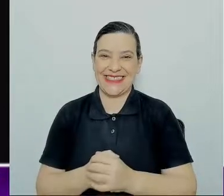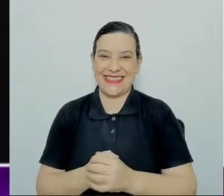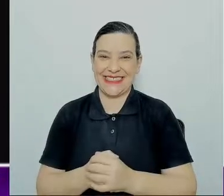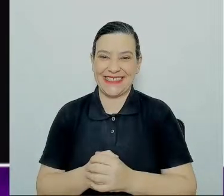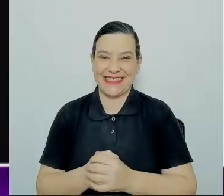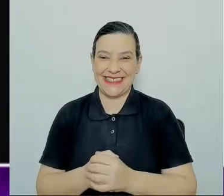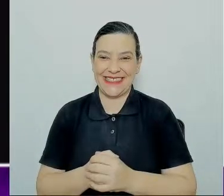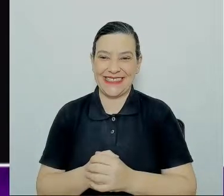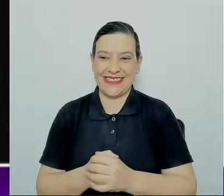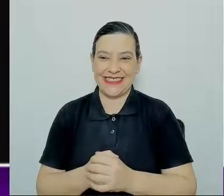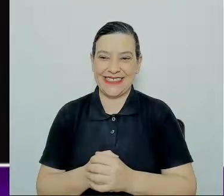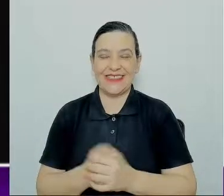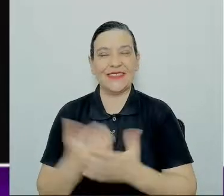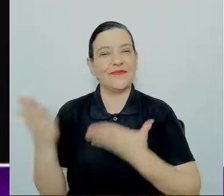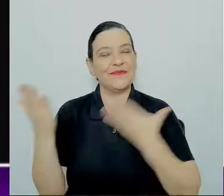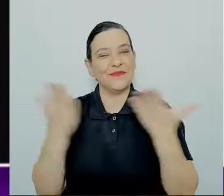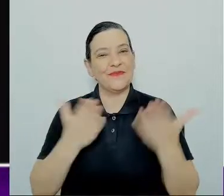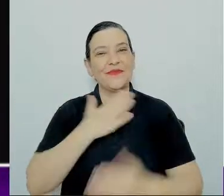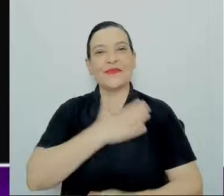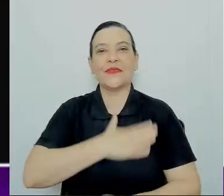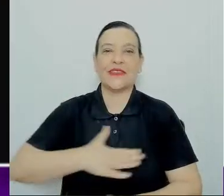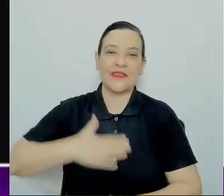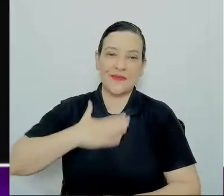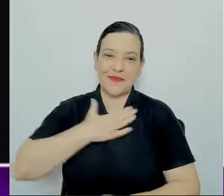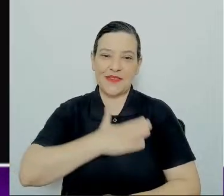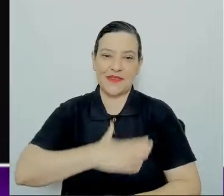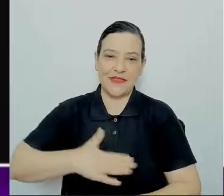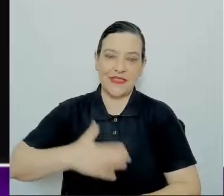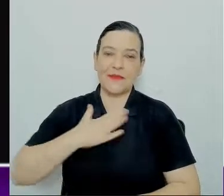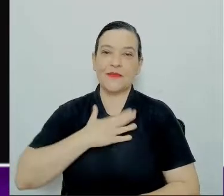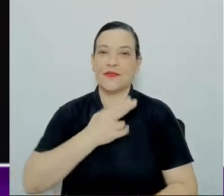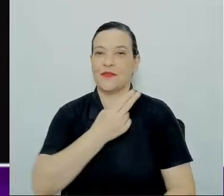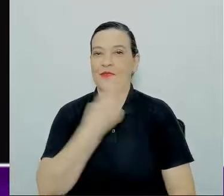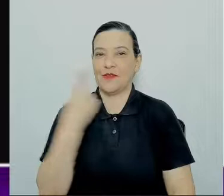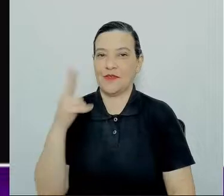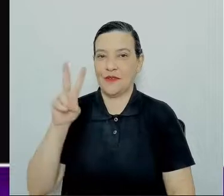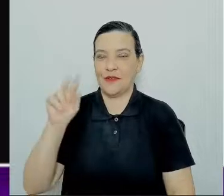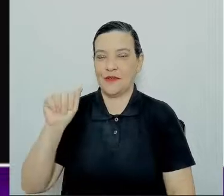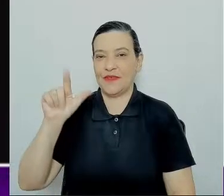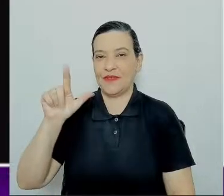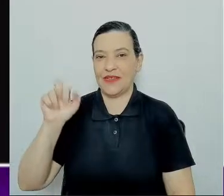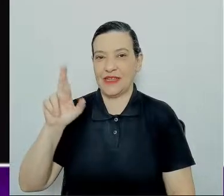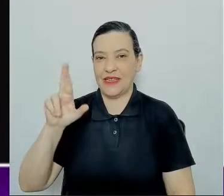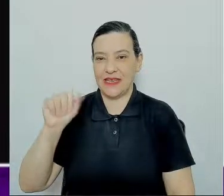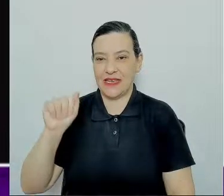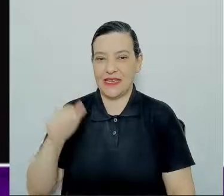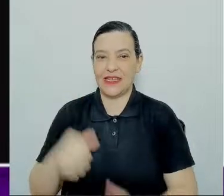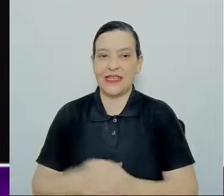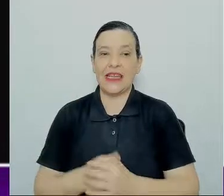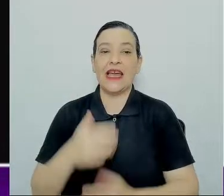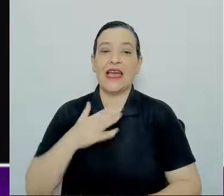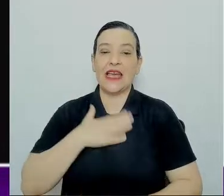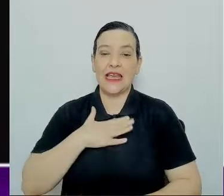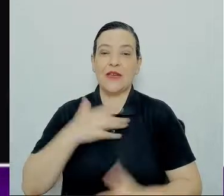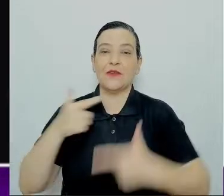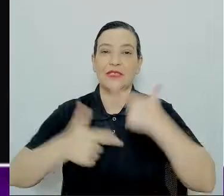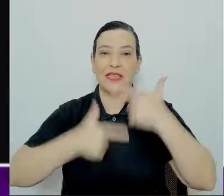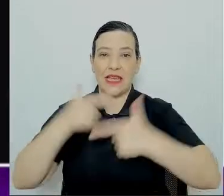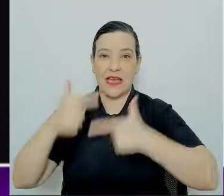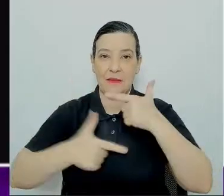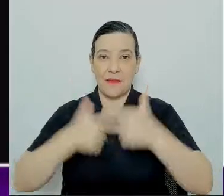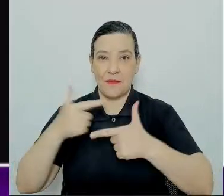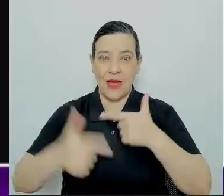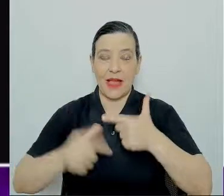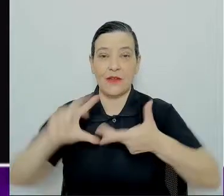Pessoal, mais uma vez sejam muito bem-vindos. Eu sou Valéria Baptista, eu sou Azure Cloud Engineer na Avanade e vou